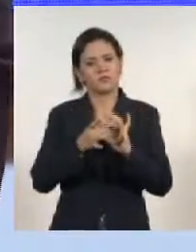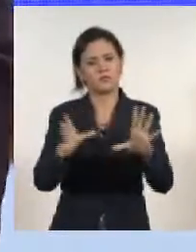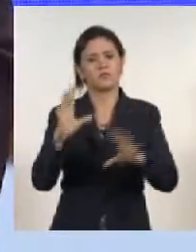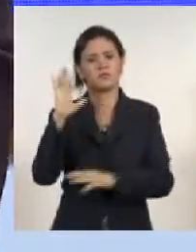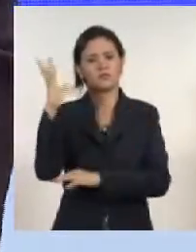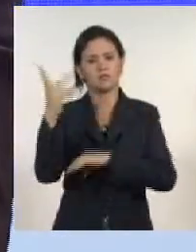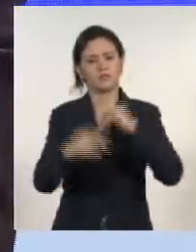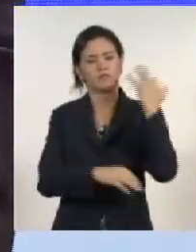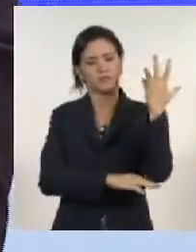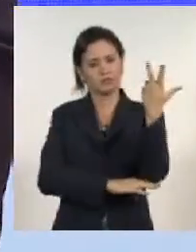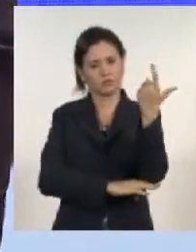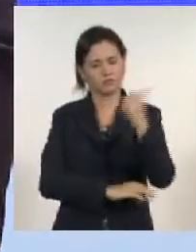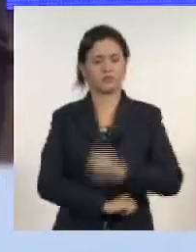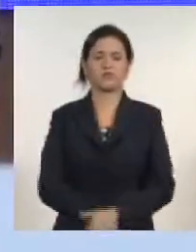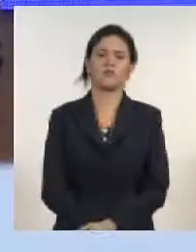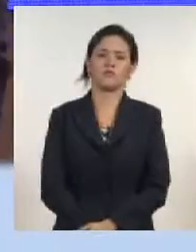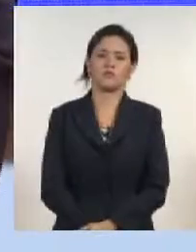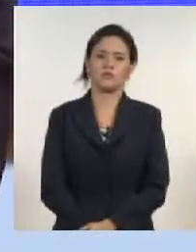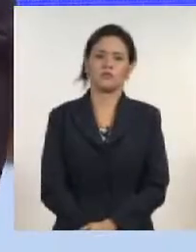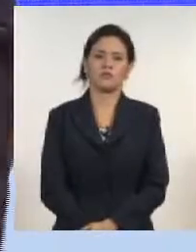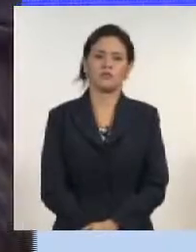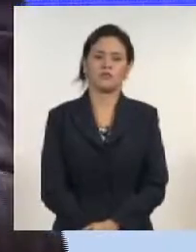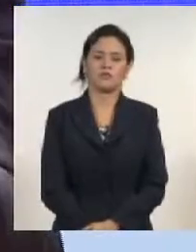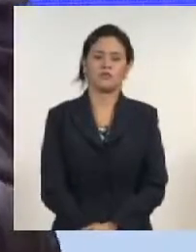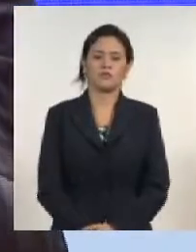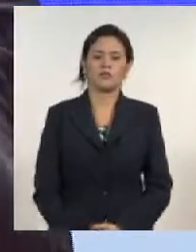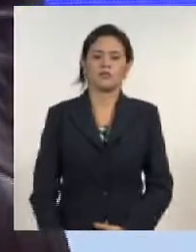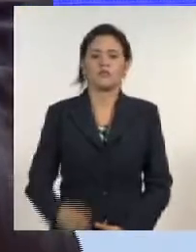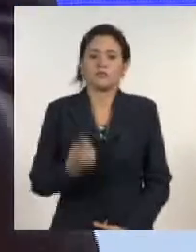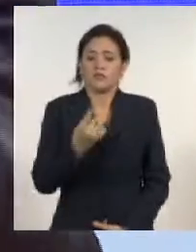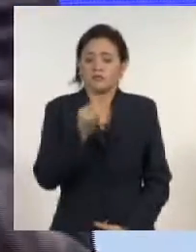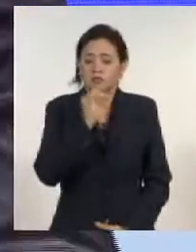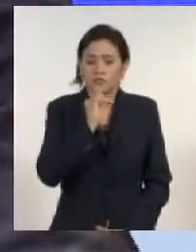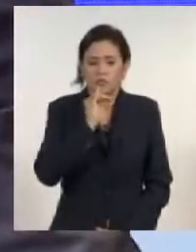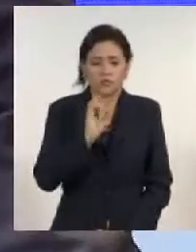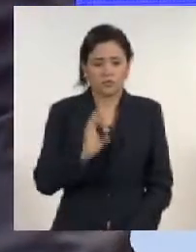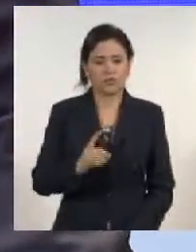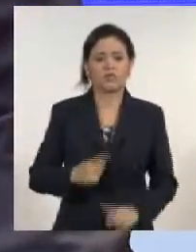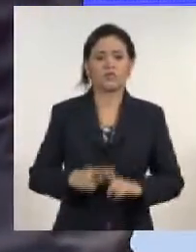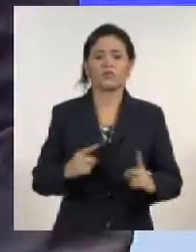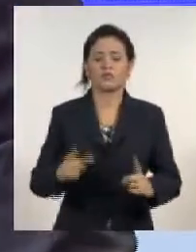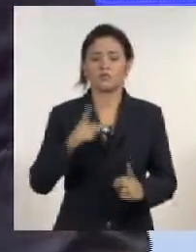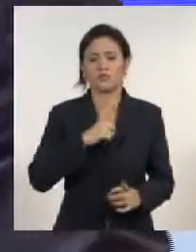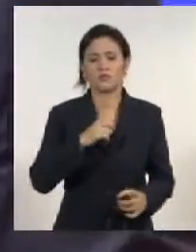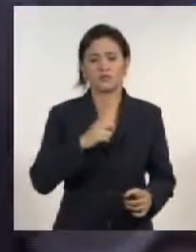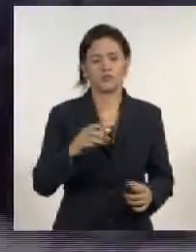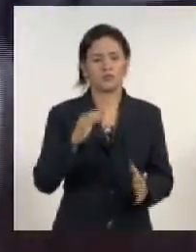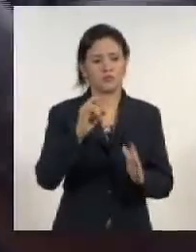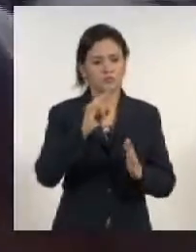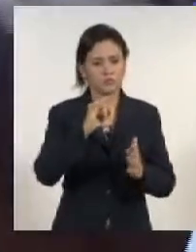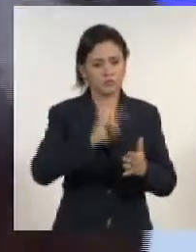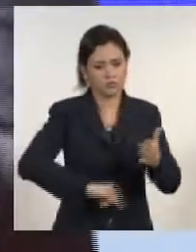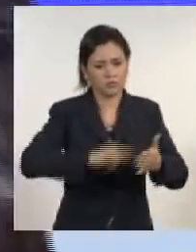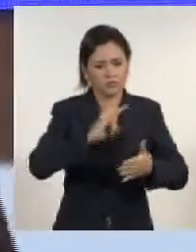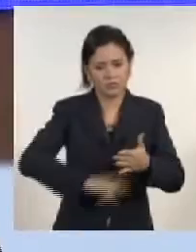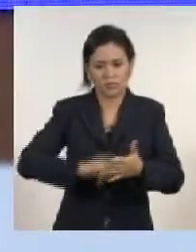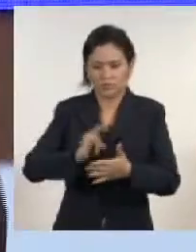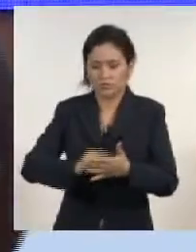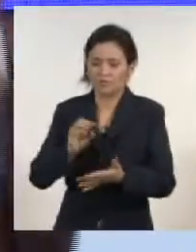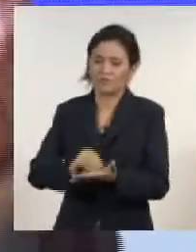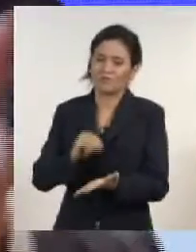exemplo da falta da licença ambiental, mas tem diversos outros documentos que não estavam lá. Não tinha, por